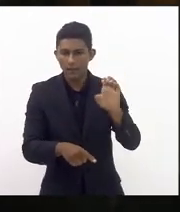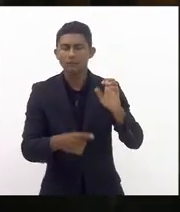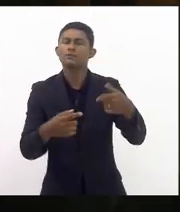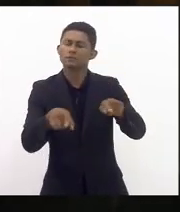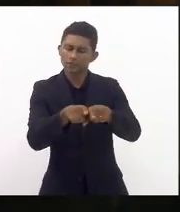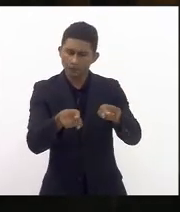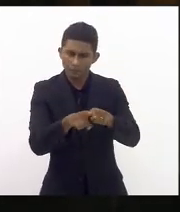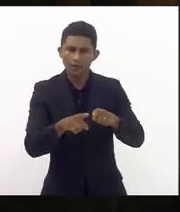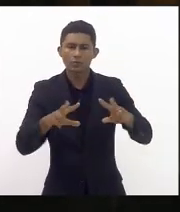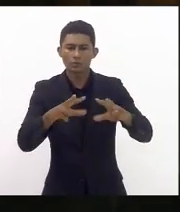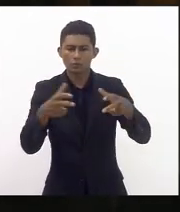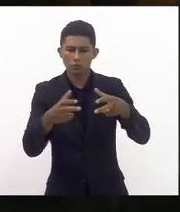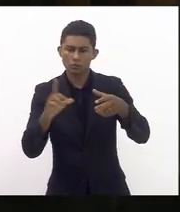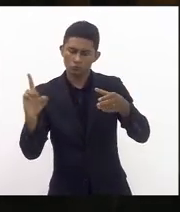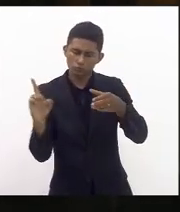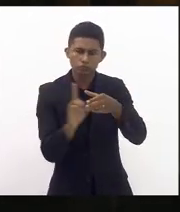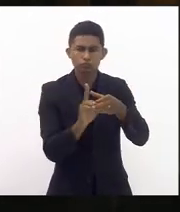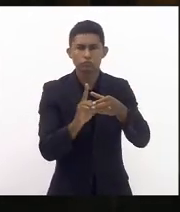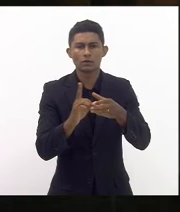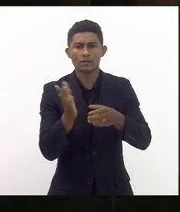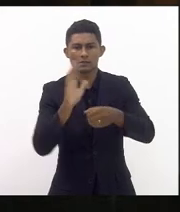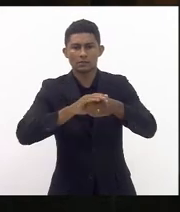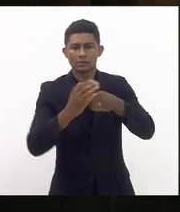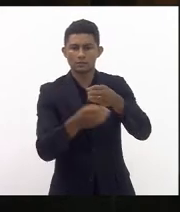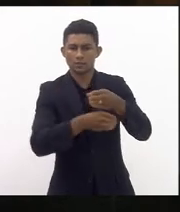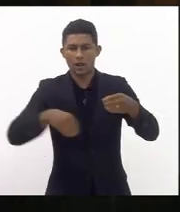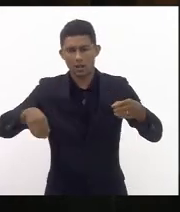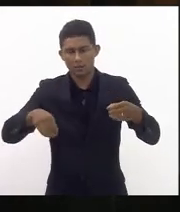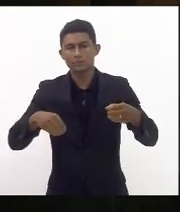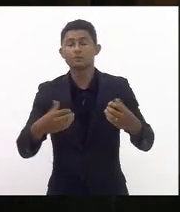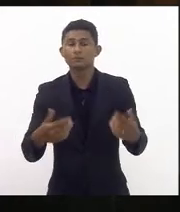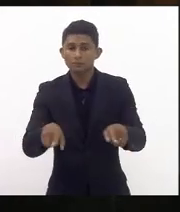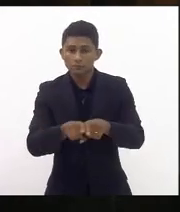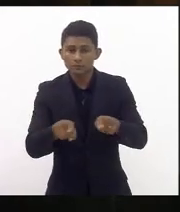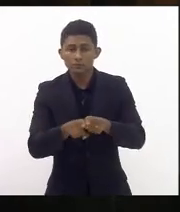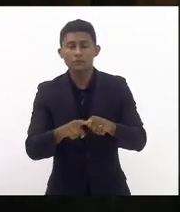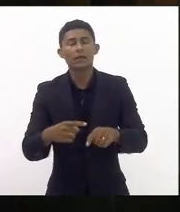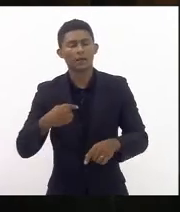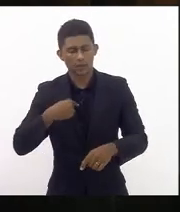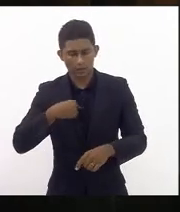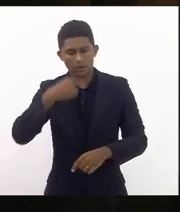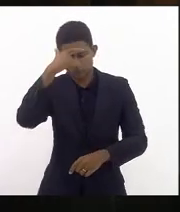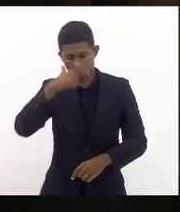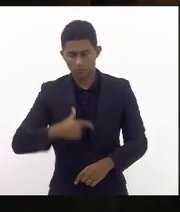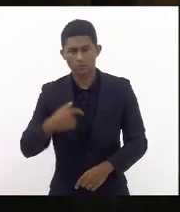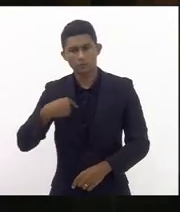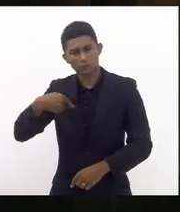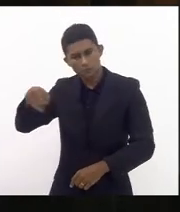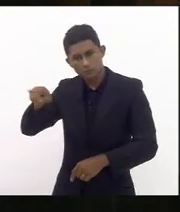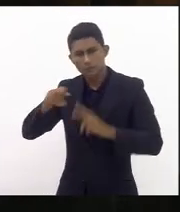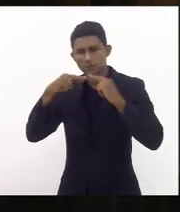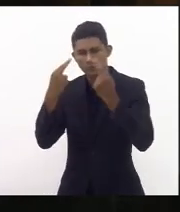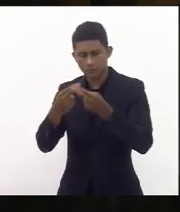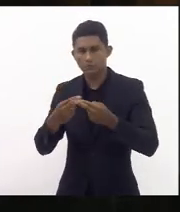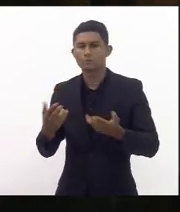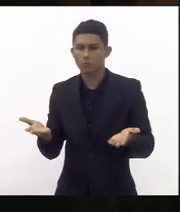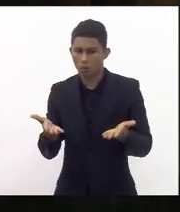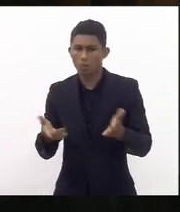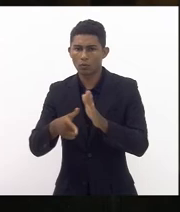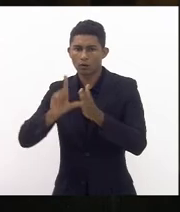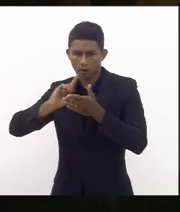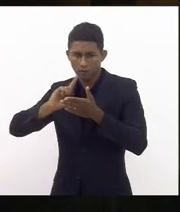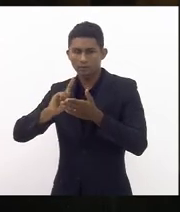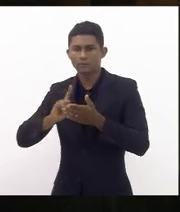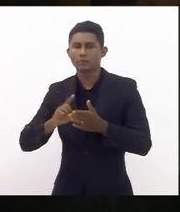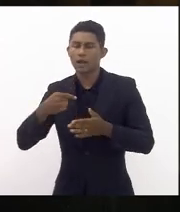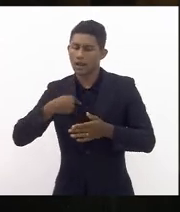membro da Comissão de Saneamento, e também contando com minha presença, visto que não sou